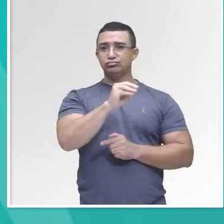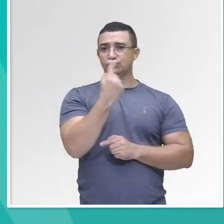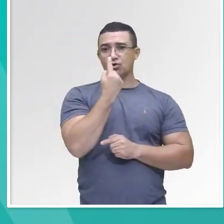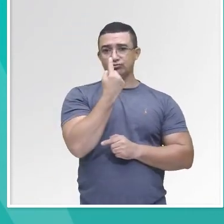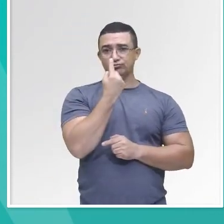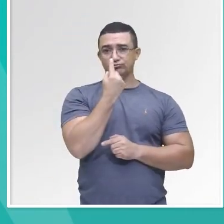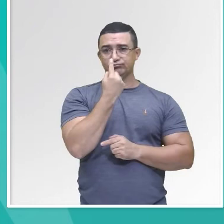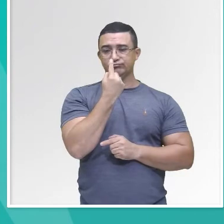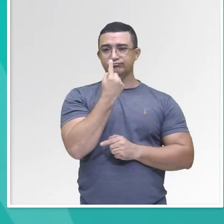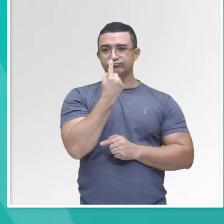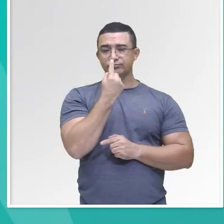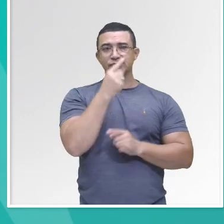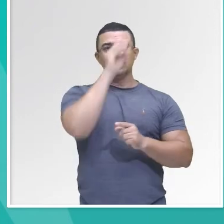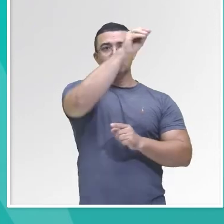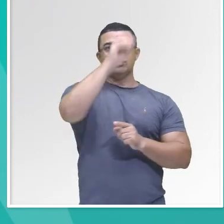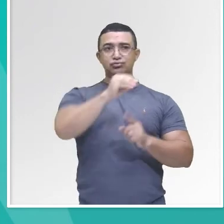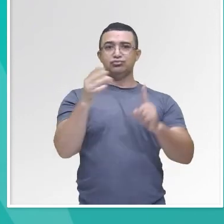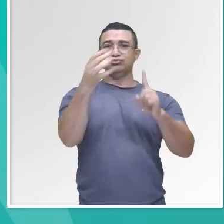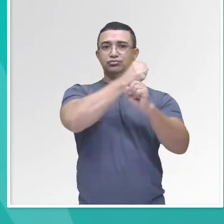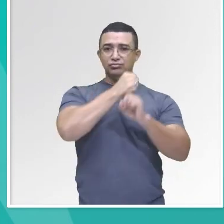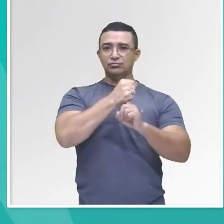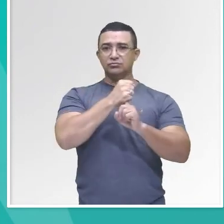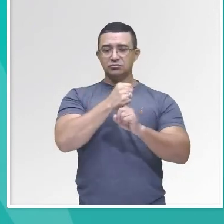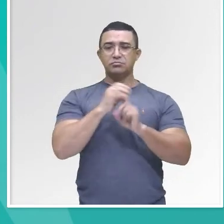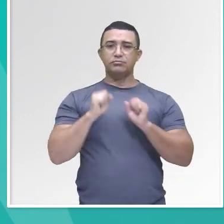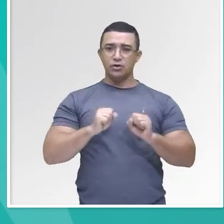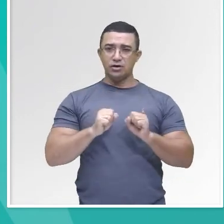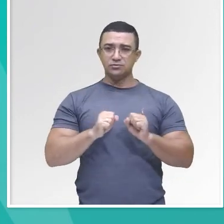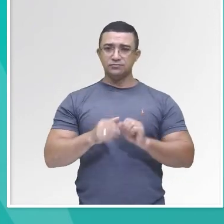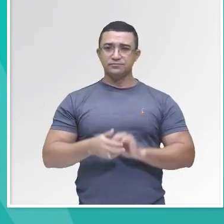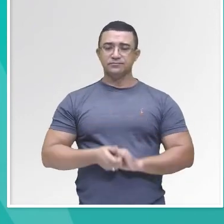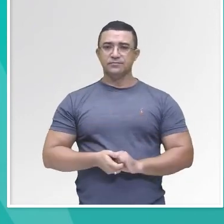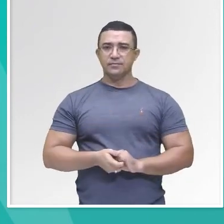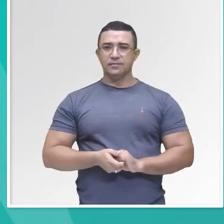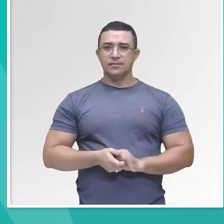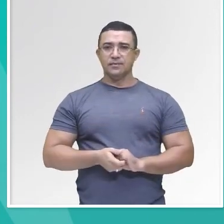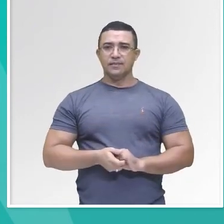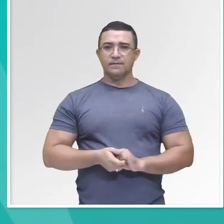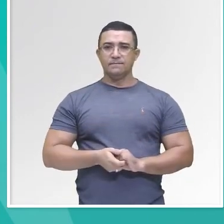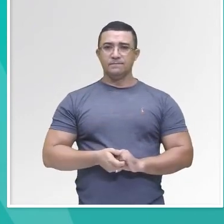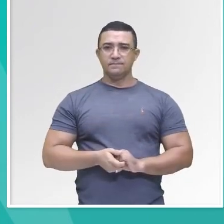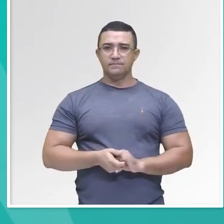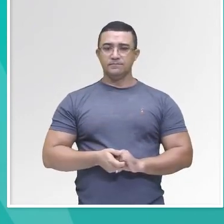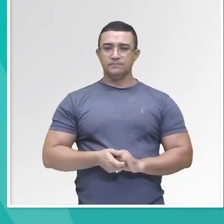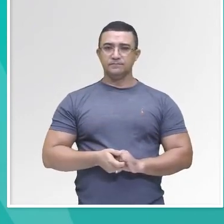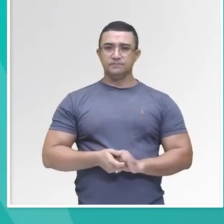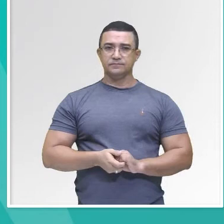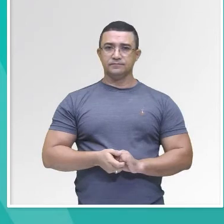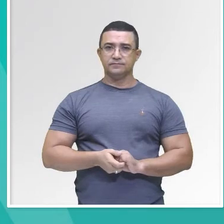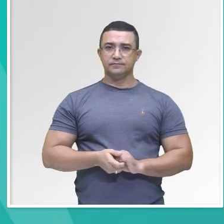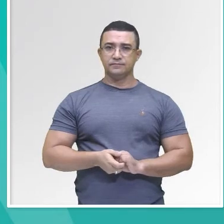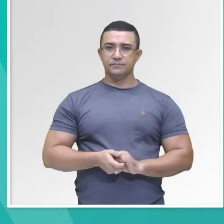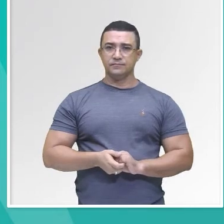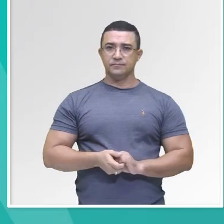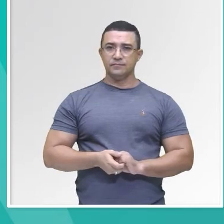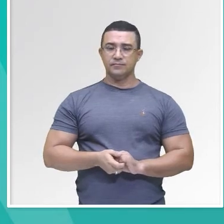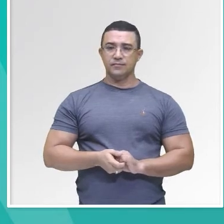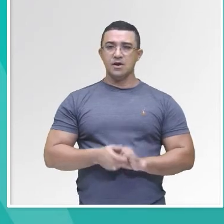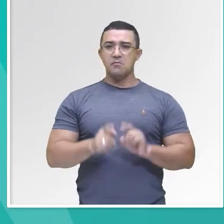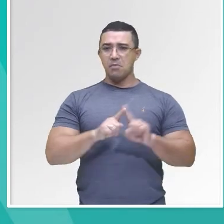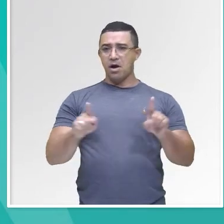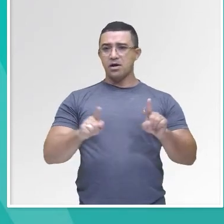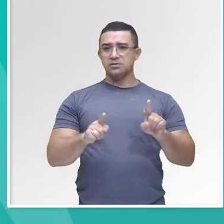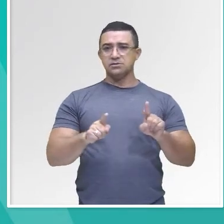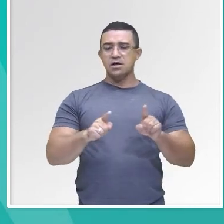mesma forma que se movimenta e ele não pode ser colocado em xeque por si próprio, ou seja, quando a